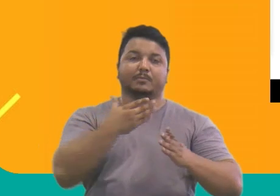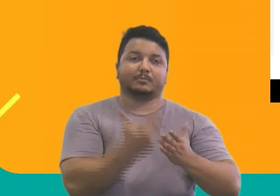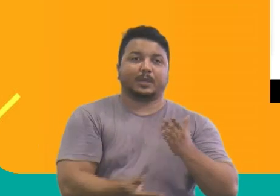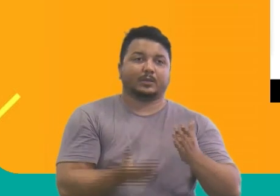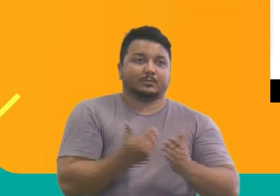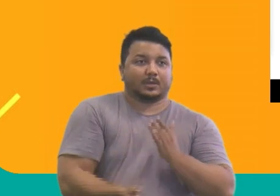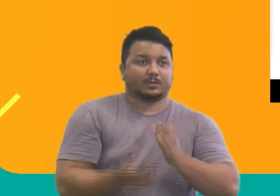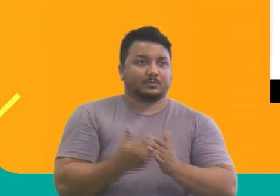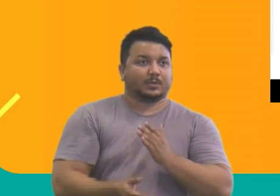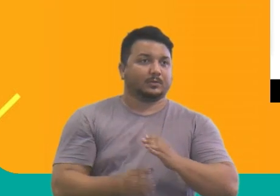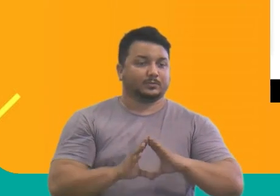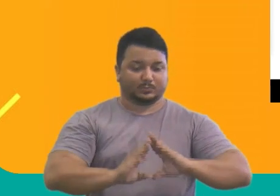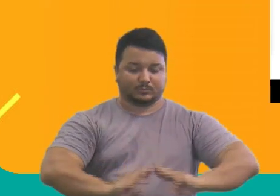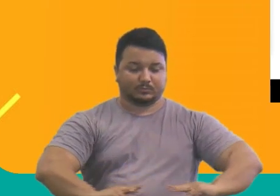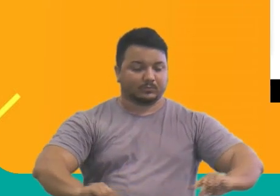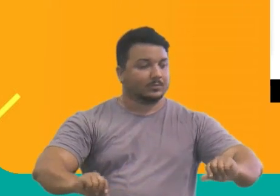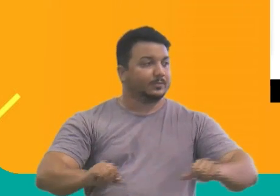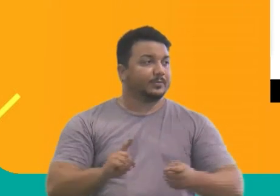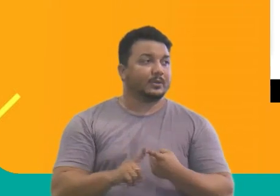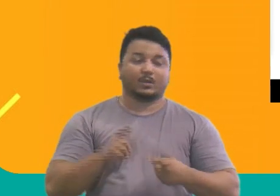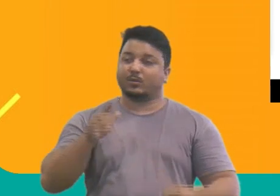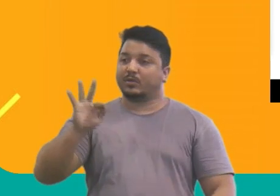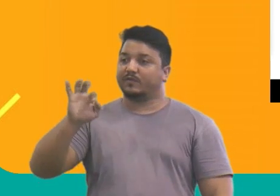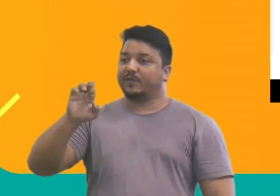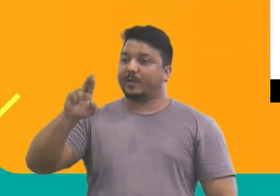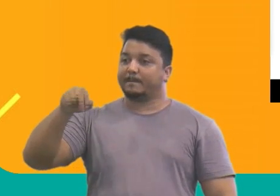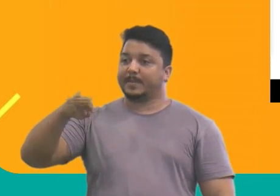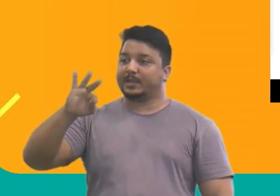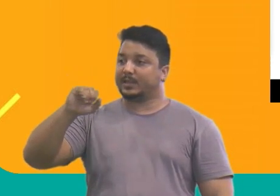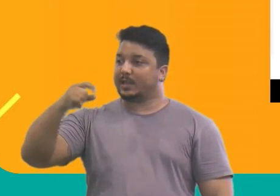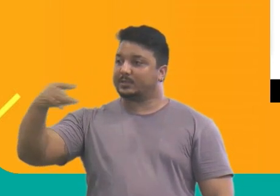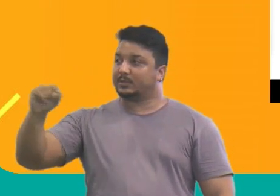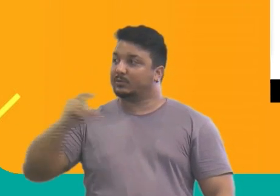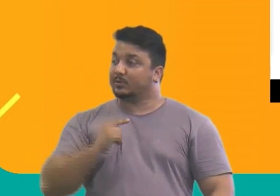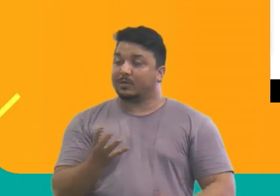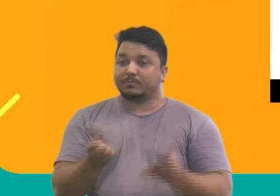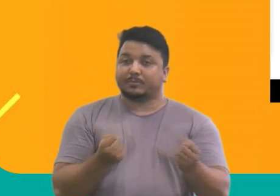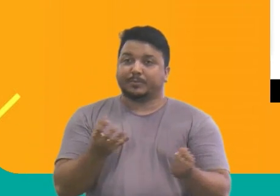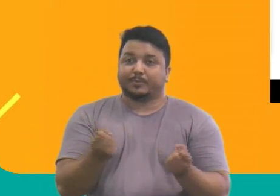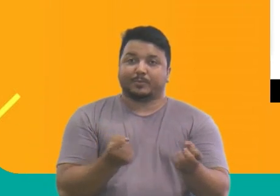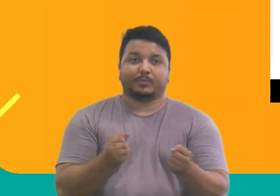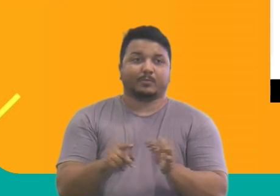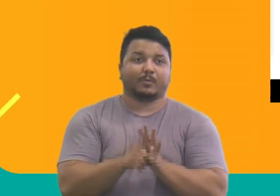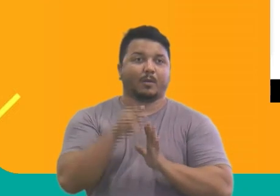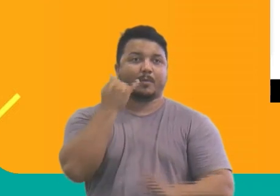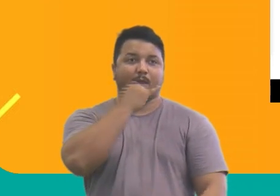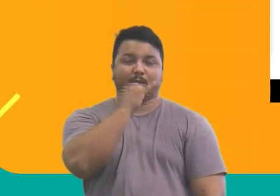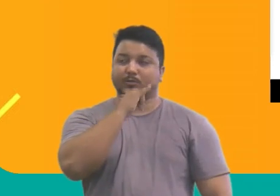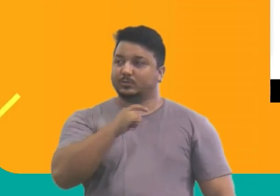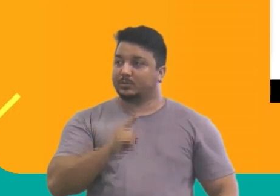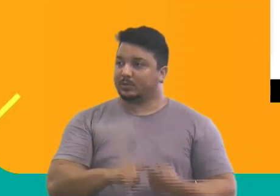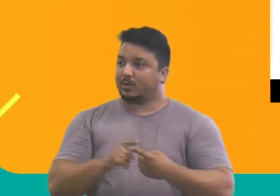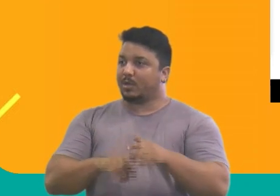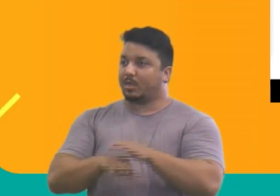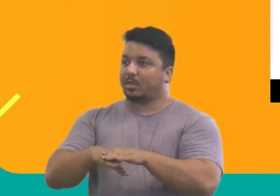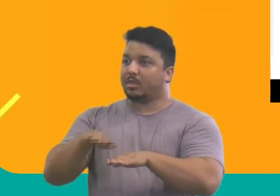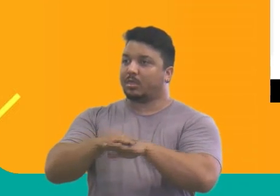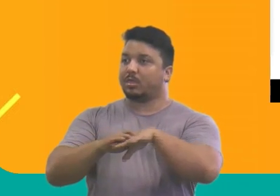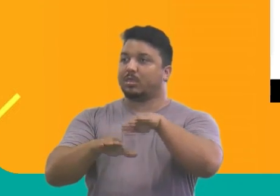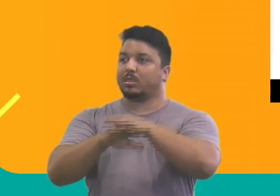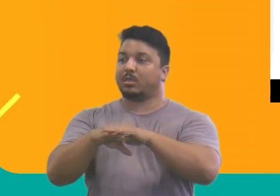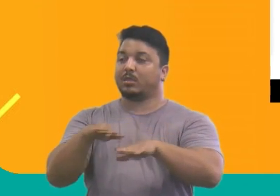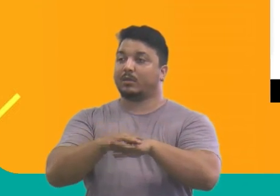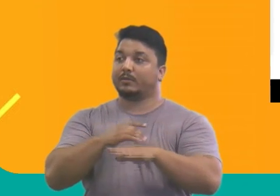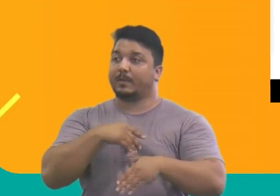solo. E a fermentação vai ser um processo de obtenção de energia. Já a bioacumulação é um processo no